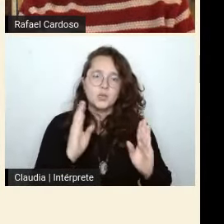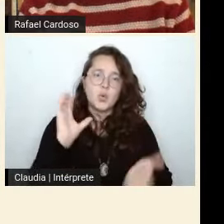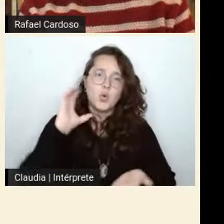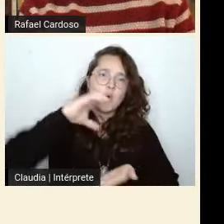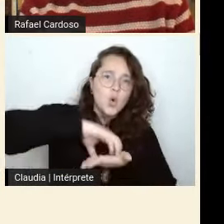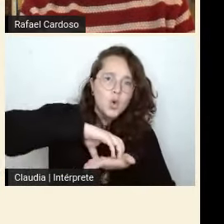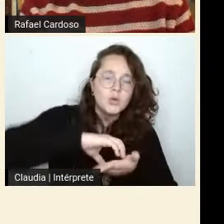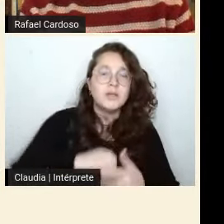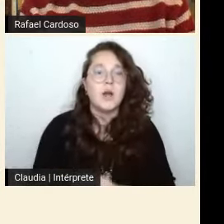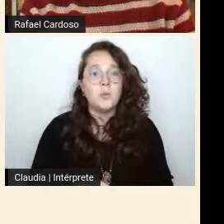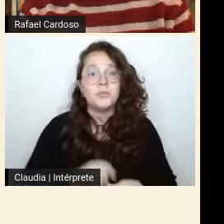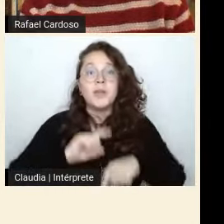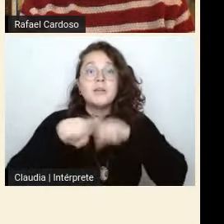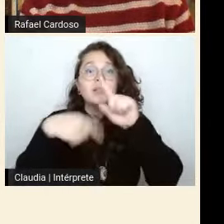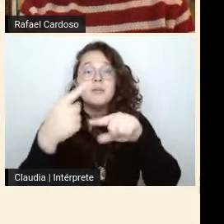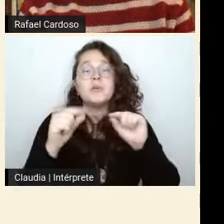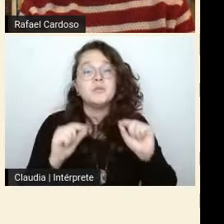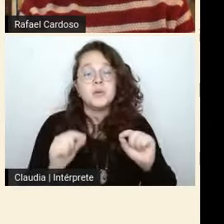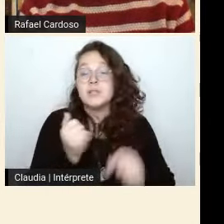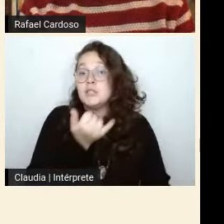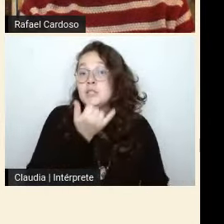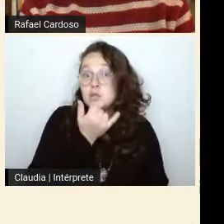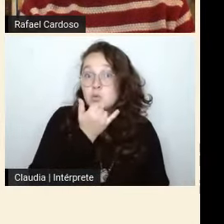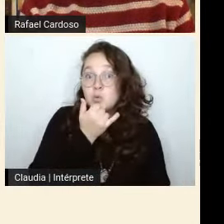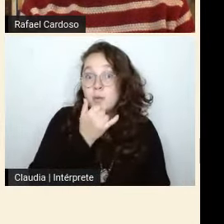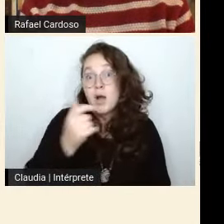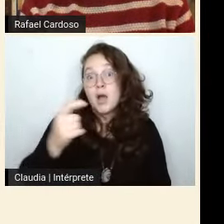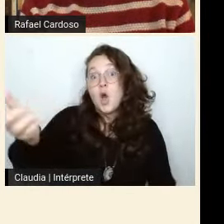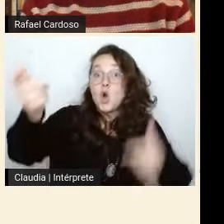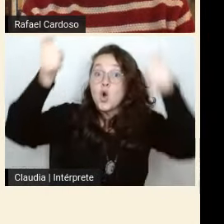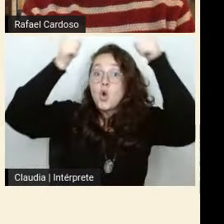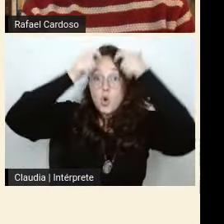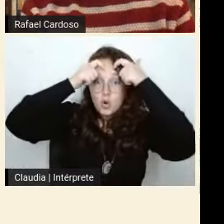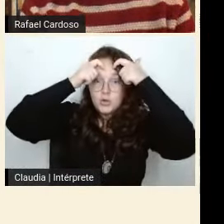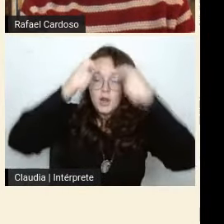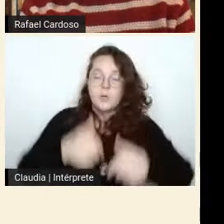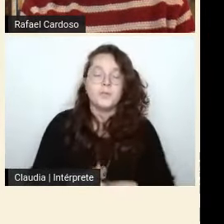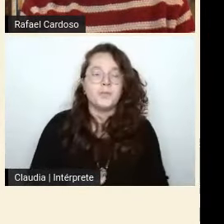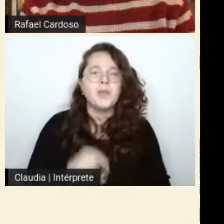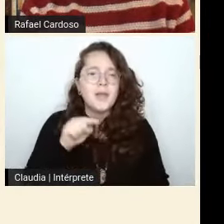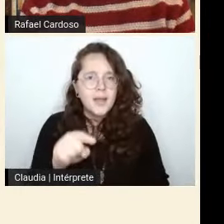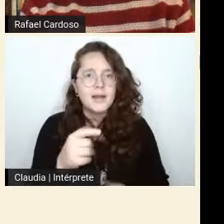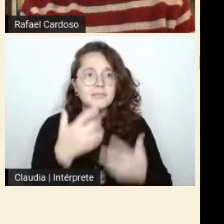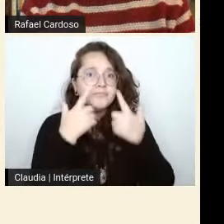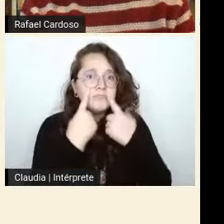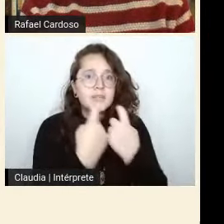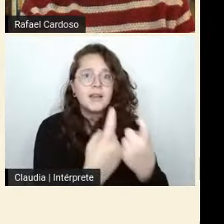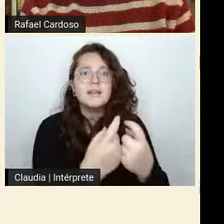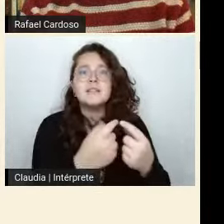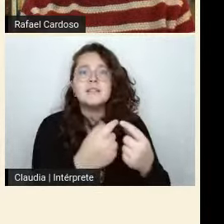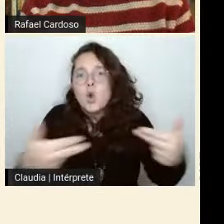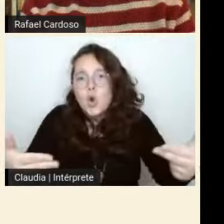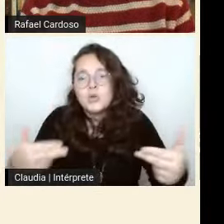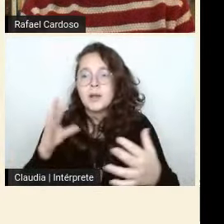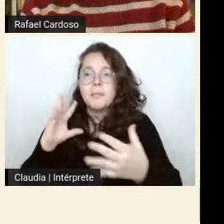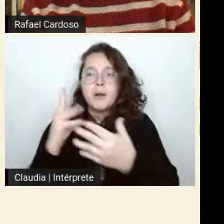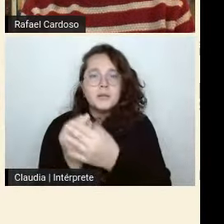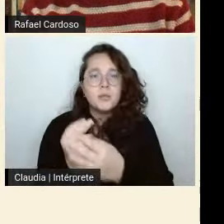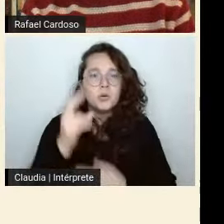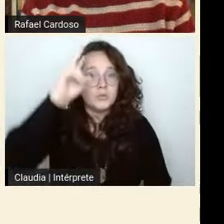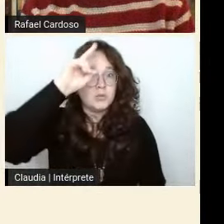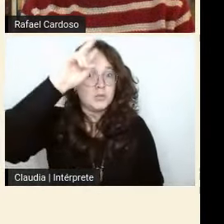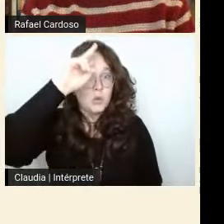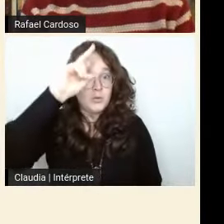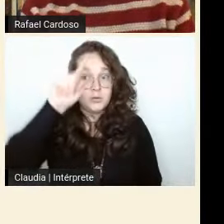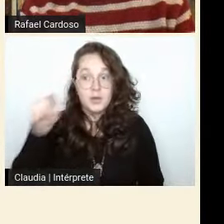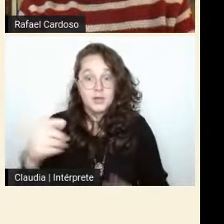do novíssimo Serviço do Patrimônio Histórico e Artístico Nacional, o SFAM, onde se tornou colaborador destacado da